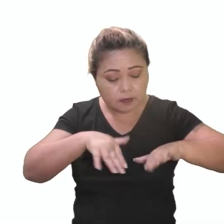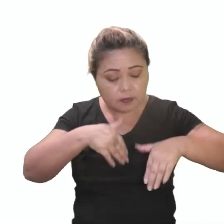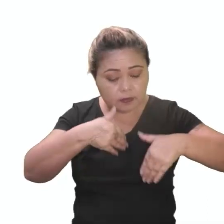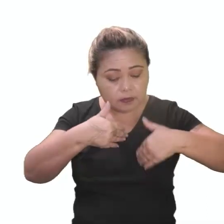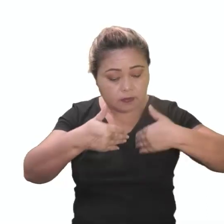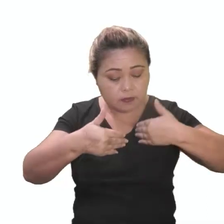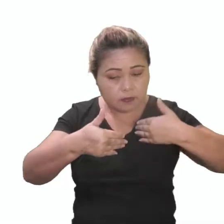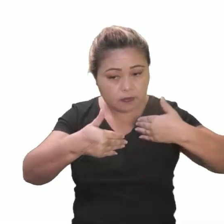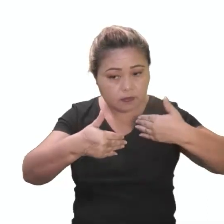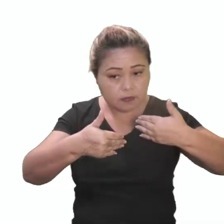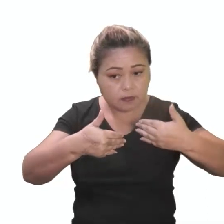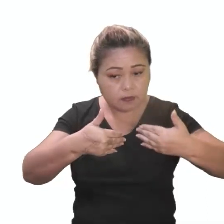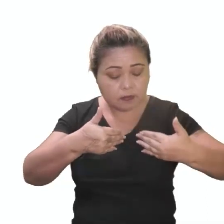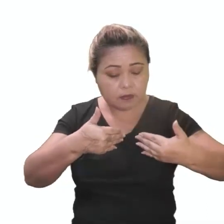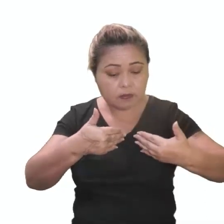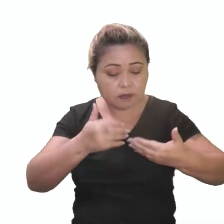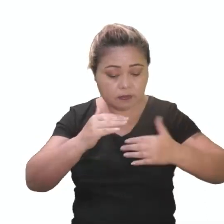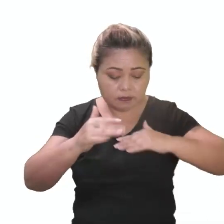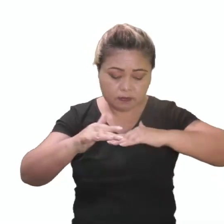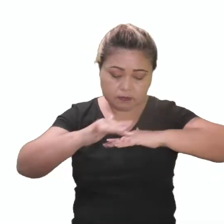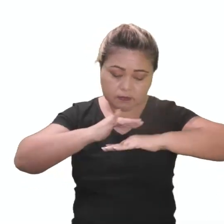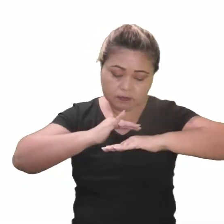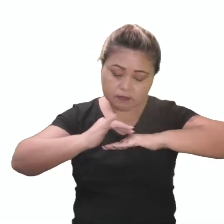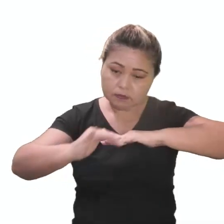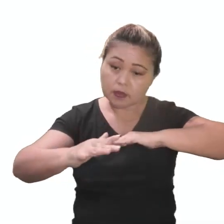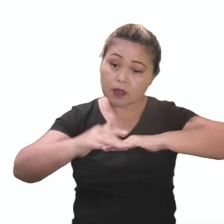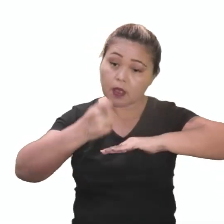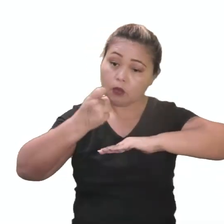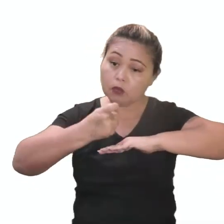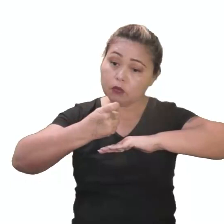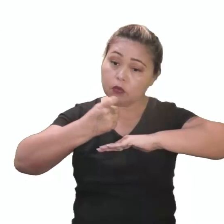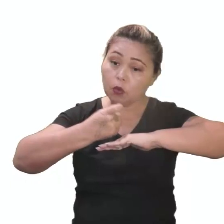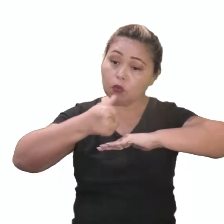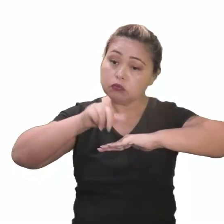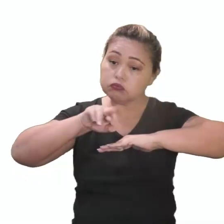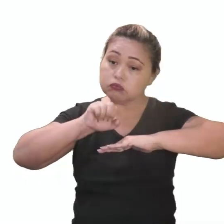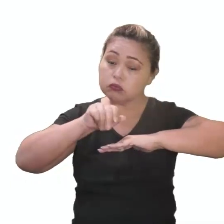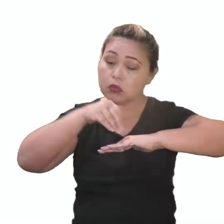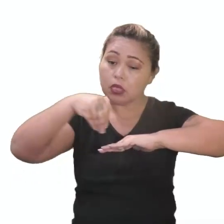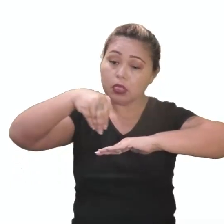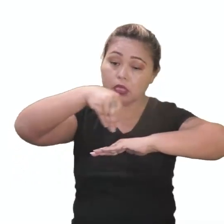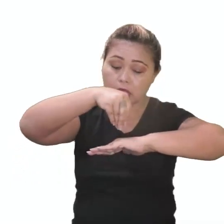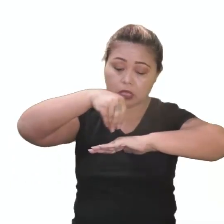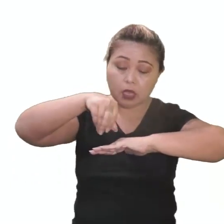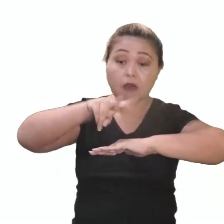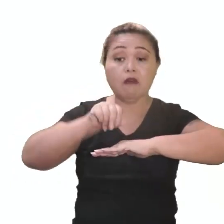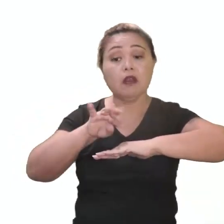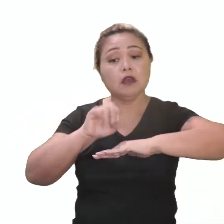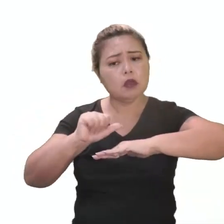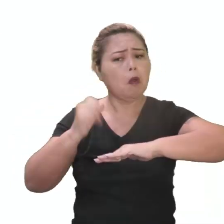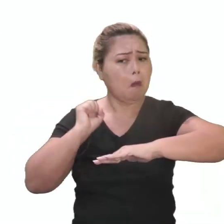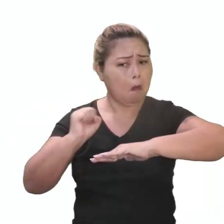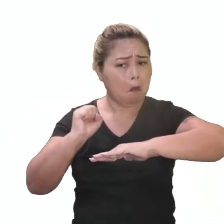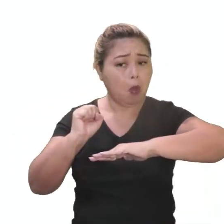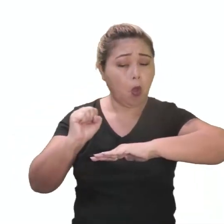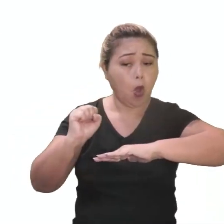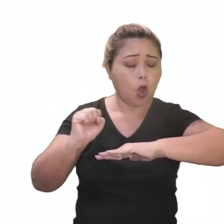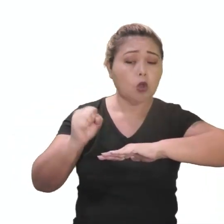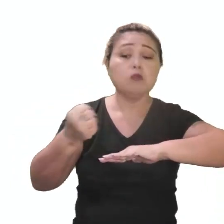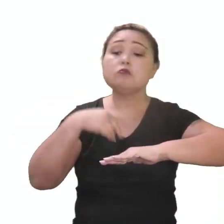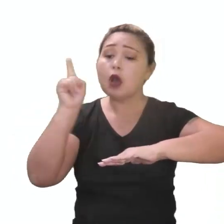processo de formação de camadas de sedimentos sobre esse material. Pode ser vegetal? Pode. Pode